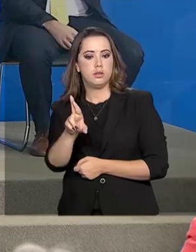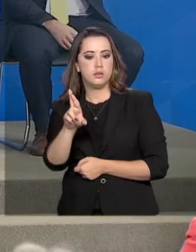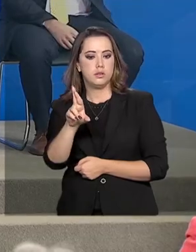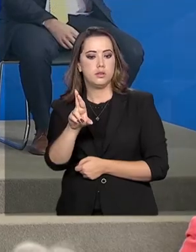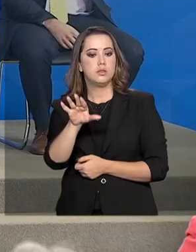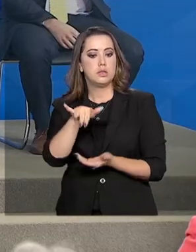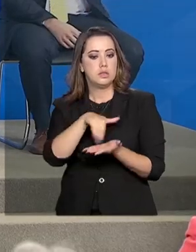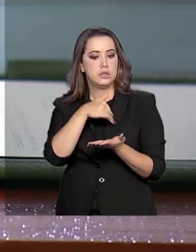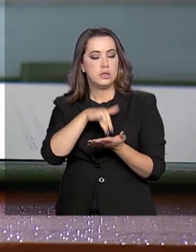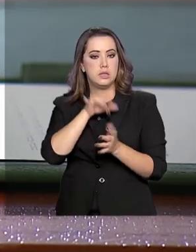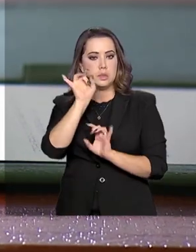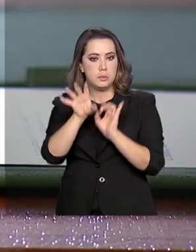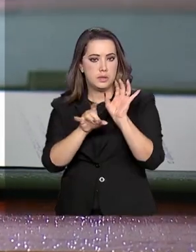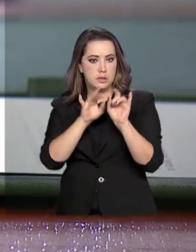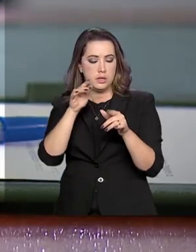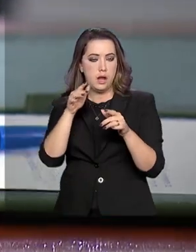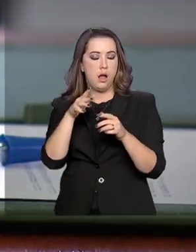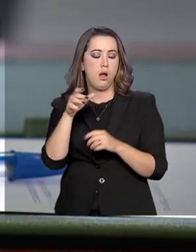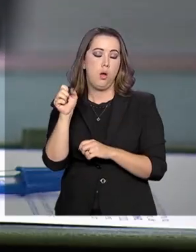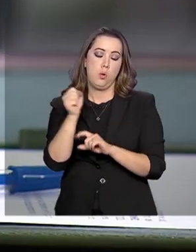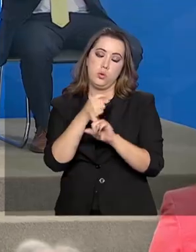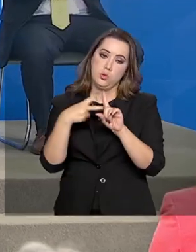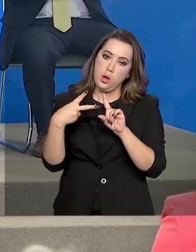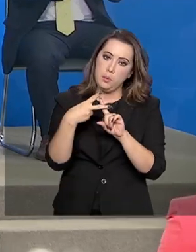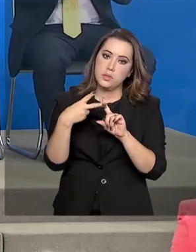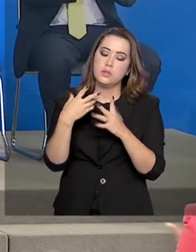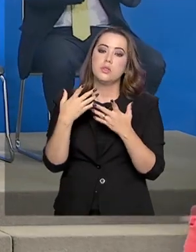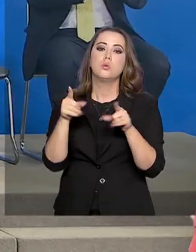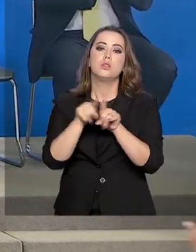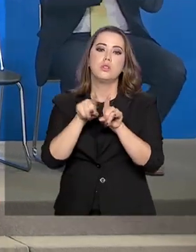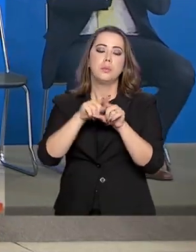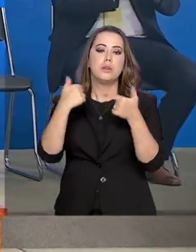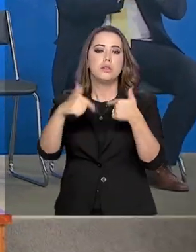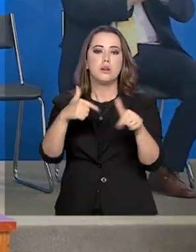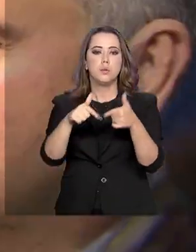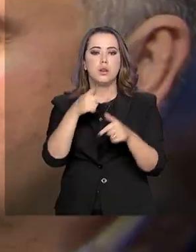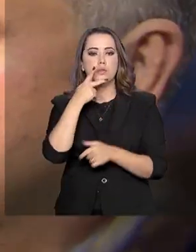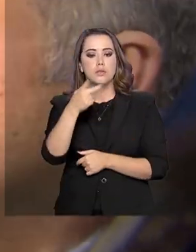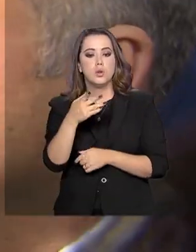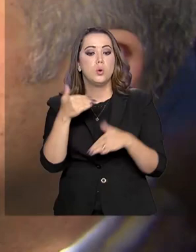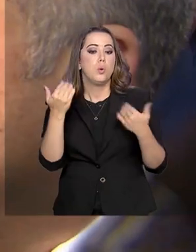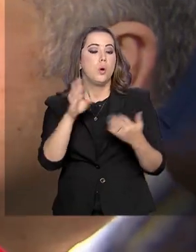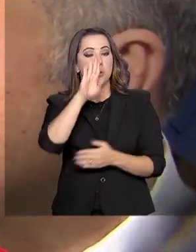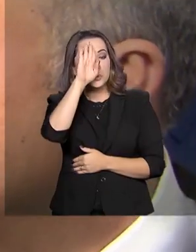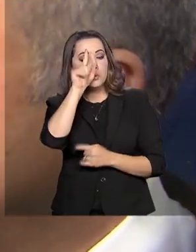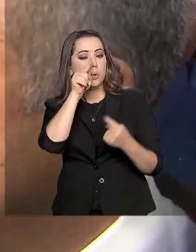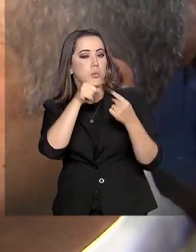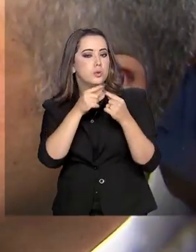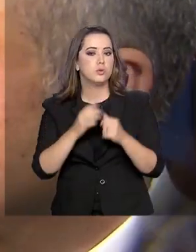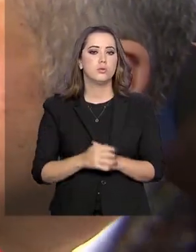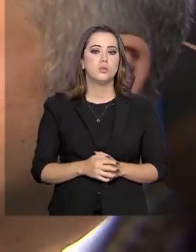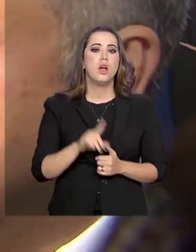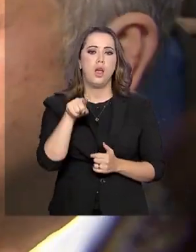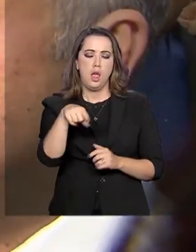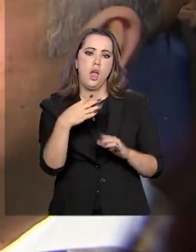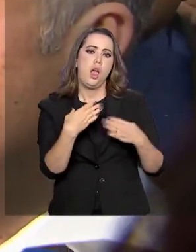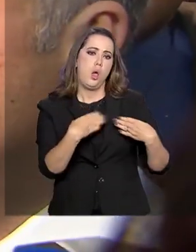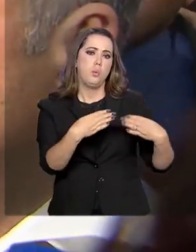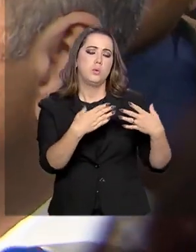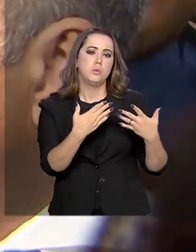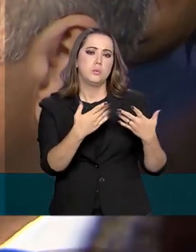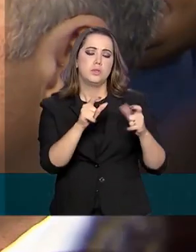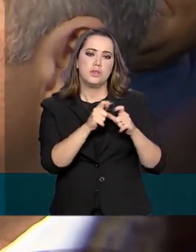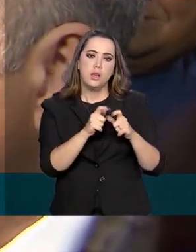de Previdência e Trabalho. Rogério Marinho falou das prioridades da pasta. É uma agenda extremamente ampla. Nós estamos